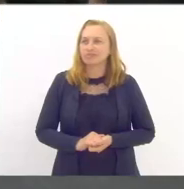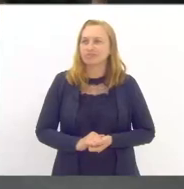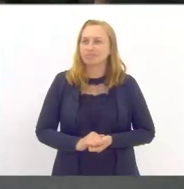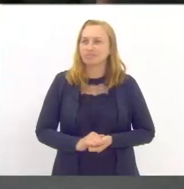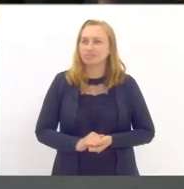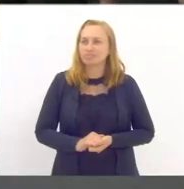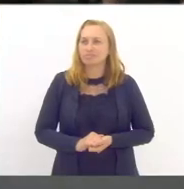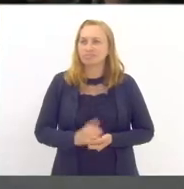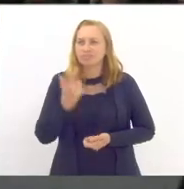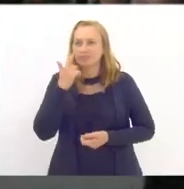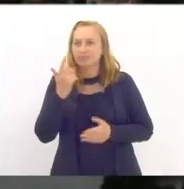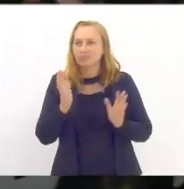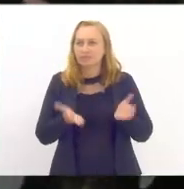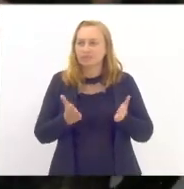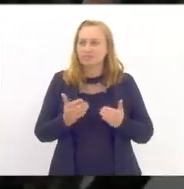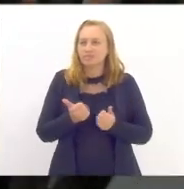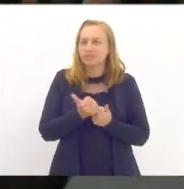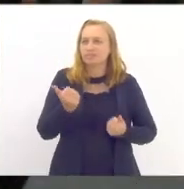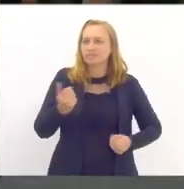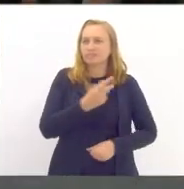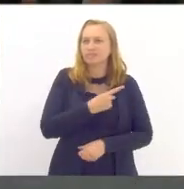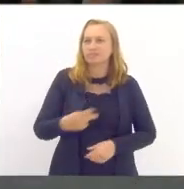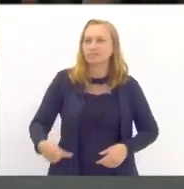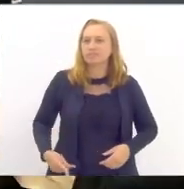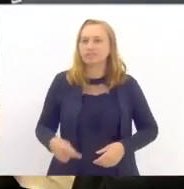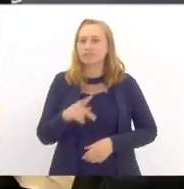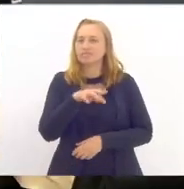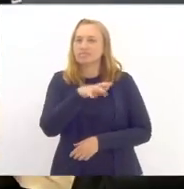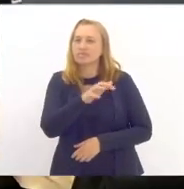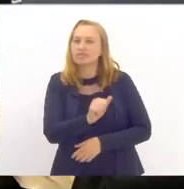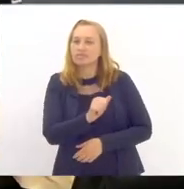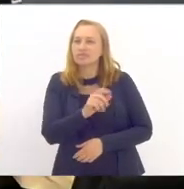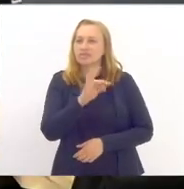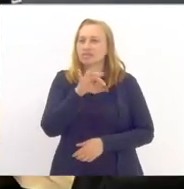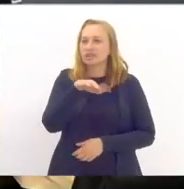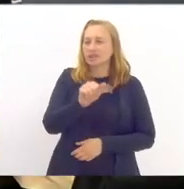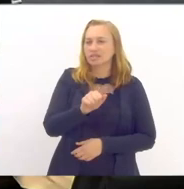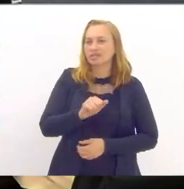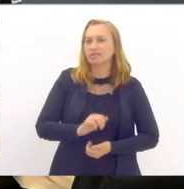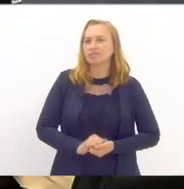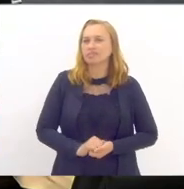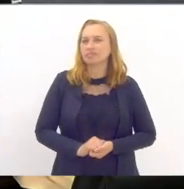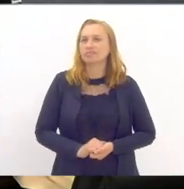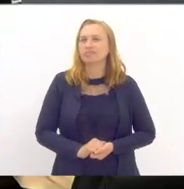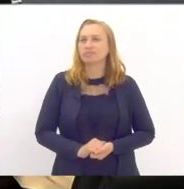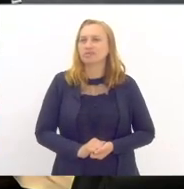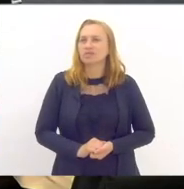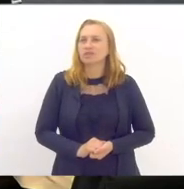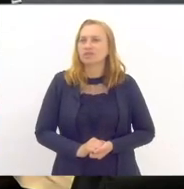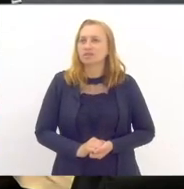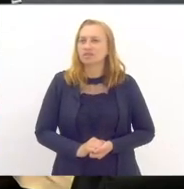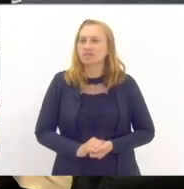Vamos ouvir agora a nossa vice-presidente da Câmara, nossa querida Tânia Bastos.